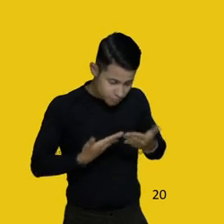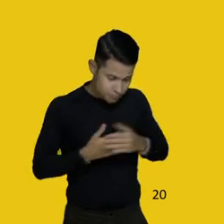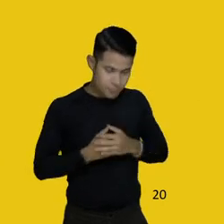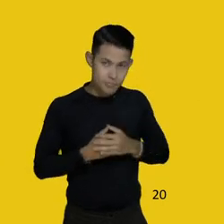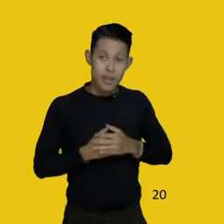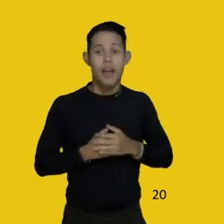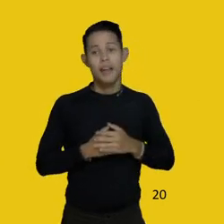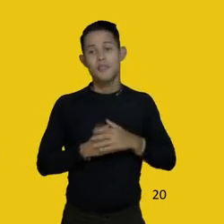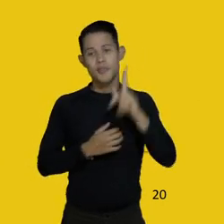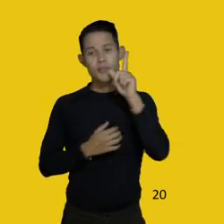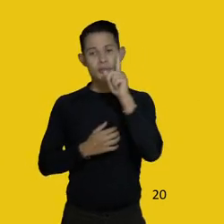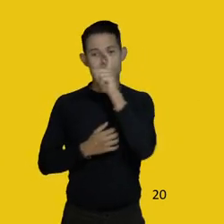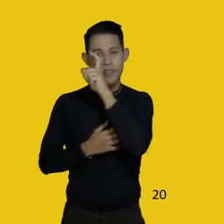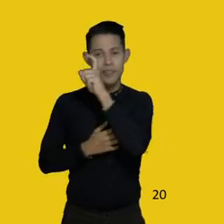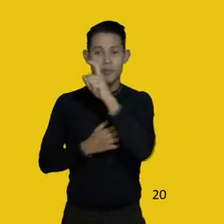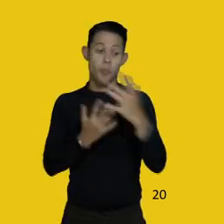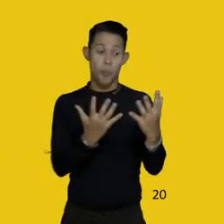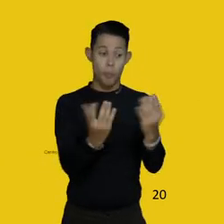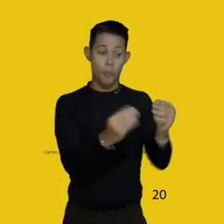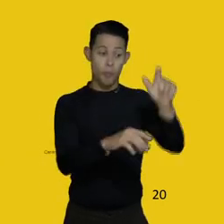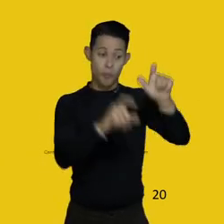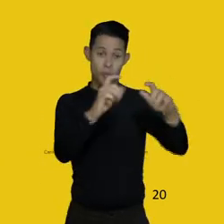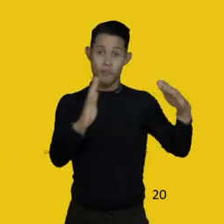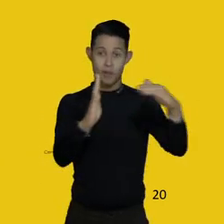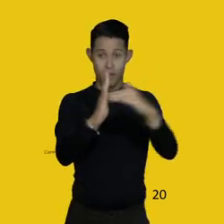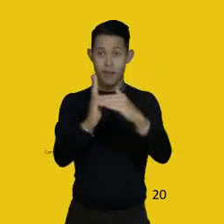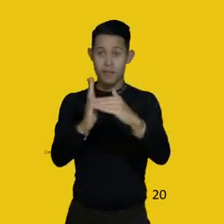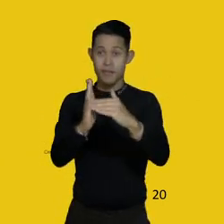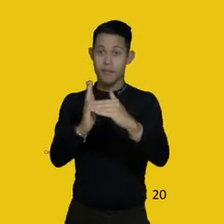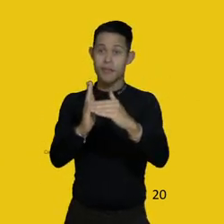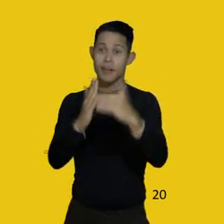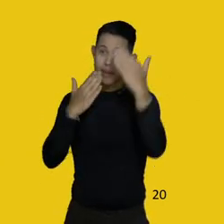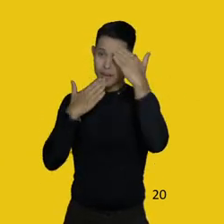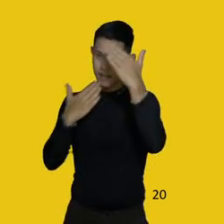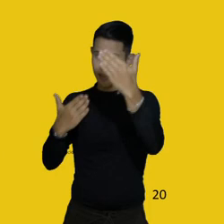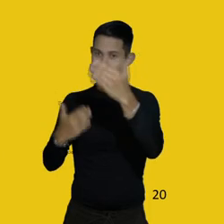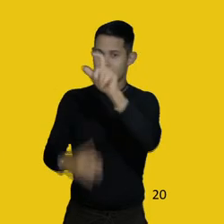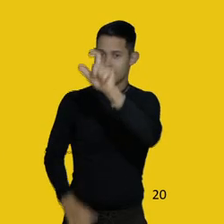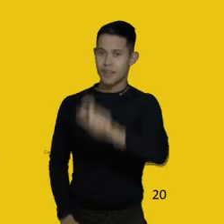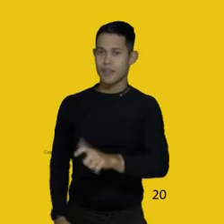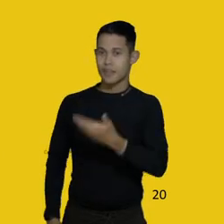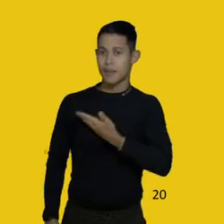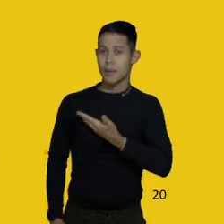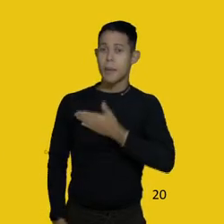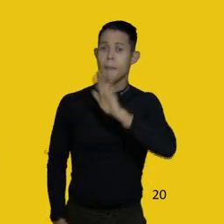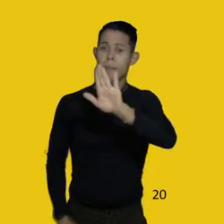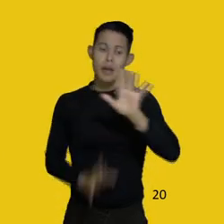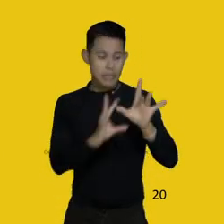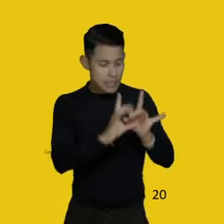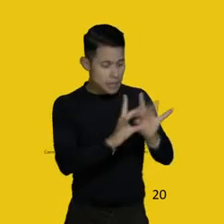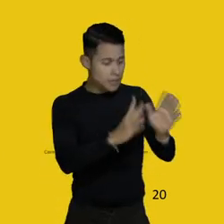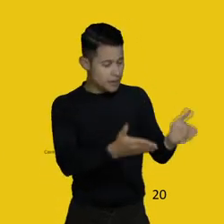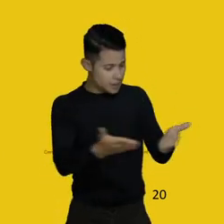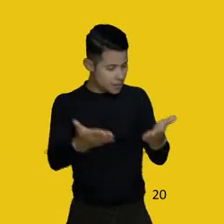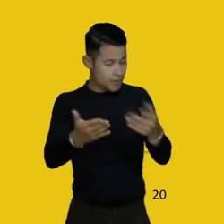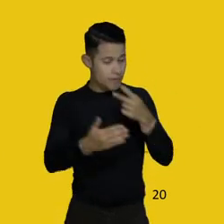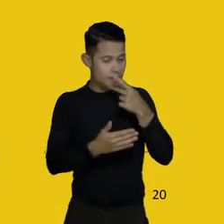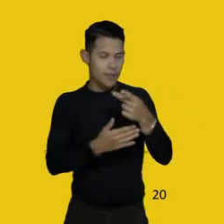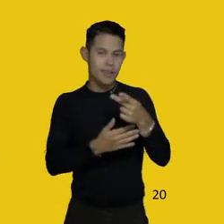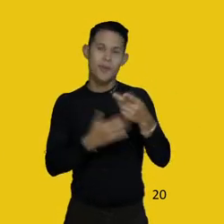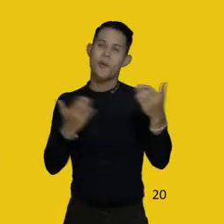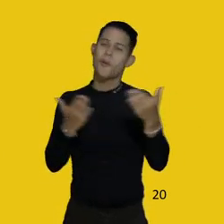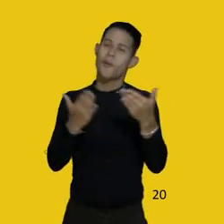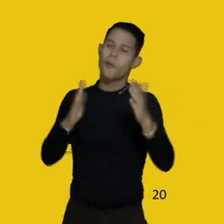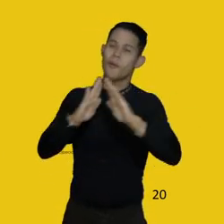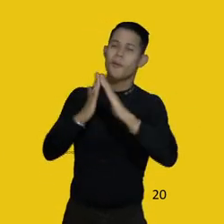agradecem os coleguinhas né e mas permitir que ele comece a falar né Hoje em dia as escolas estão